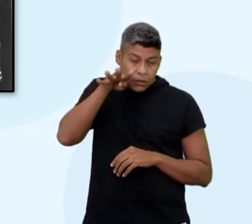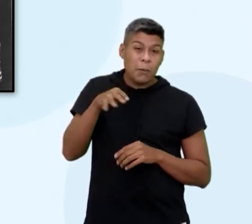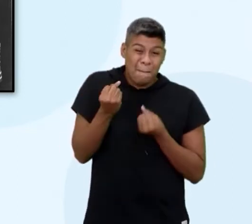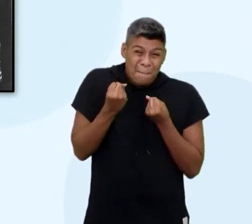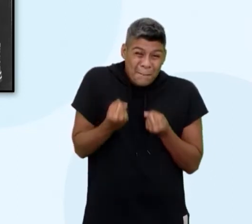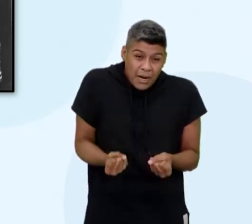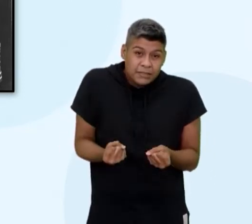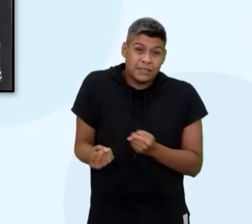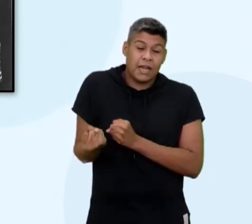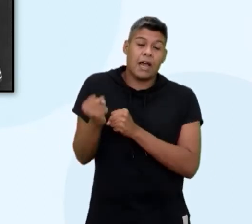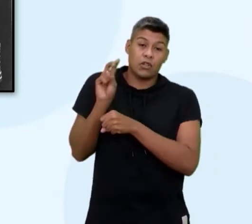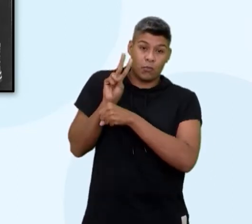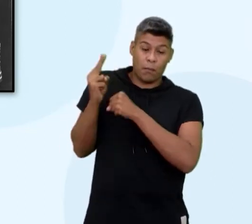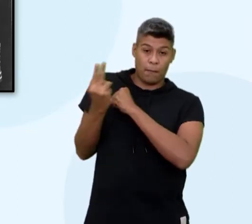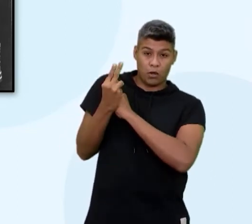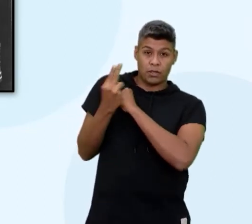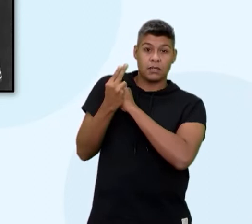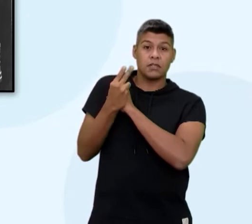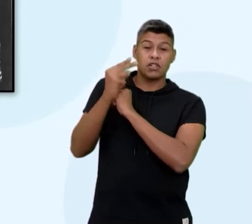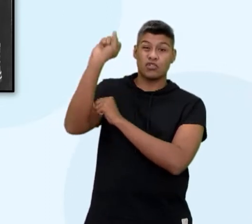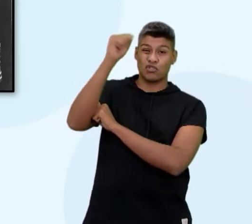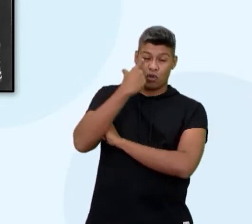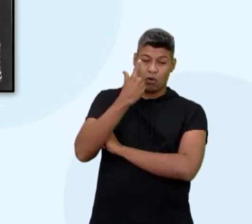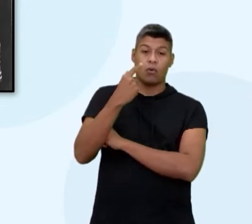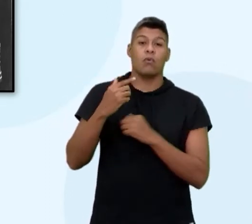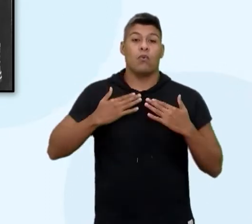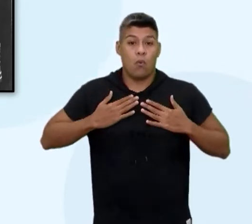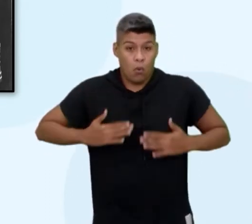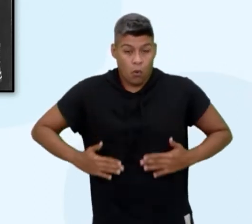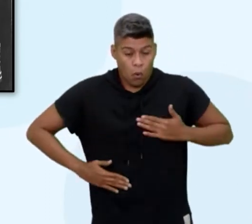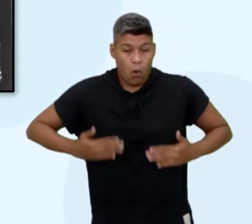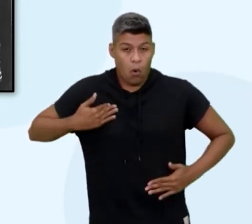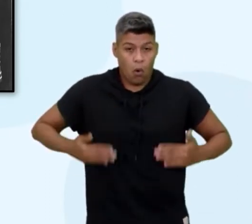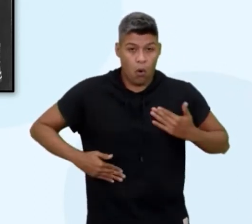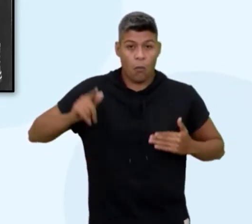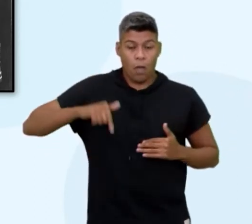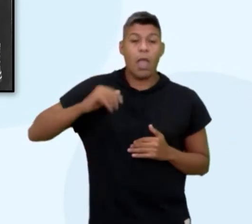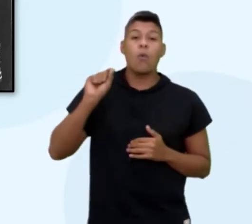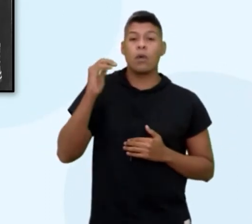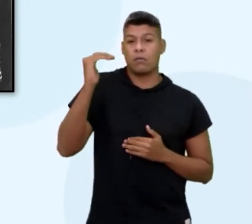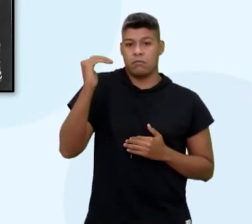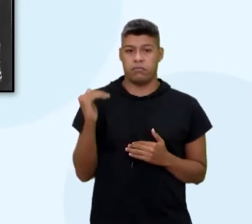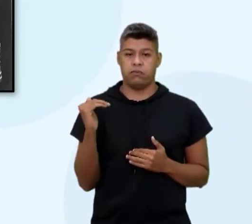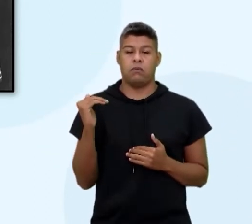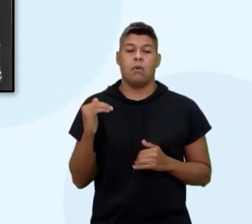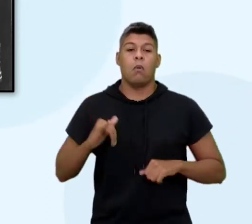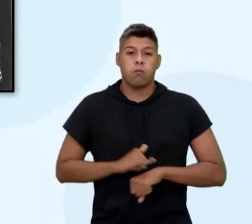sol, que é refletido no gelo. E seu corpo é geralmente baixo e